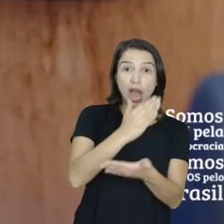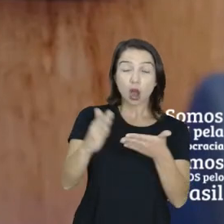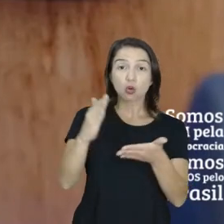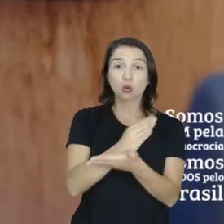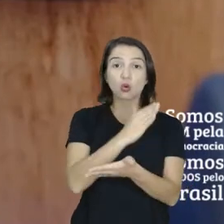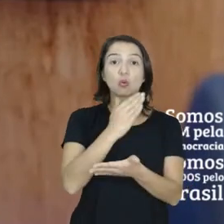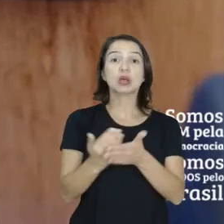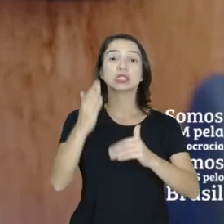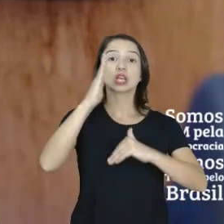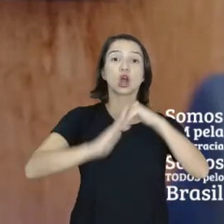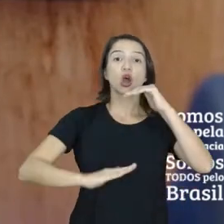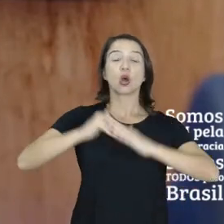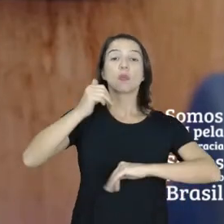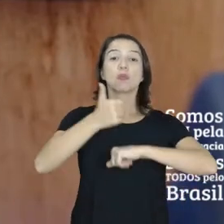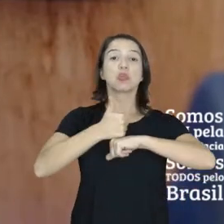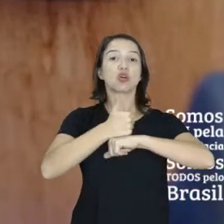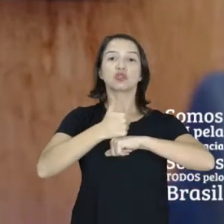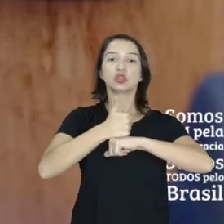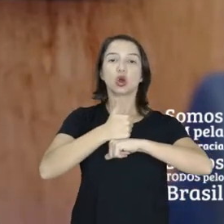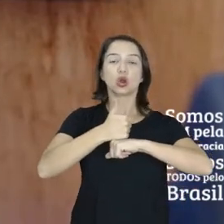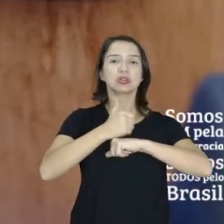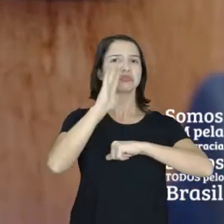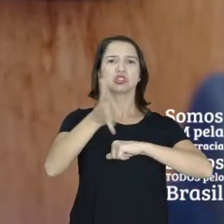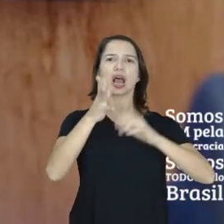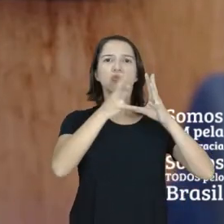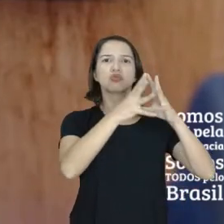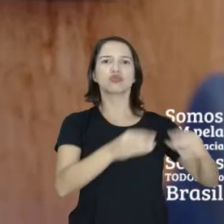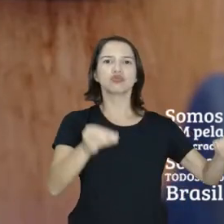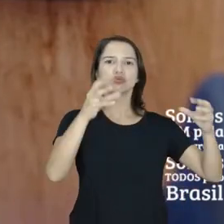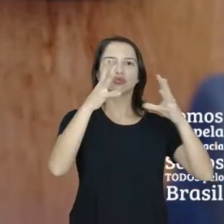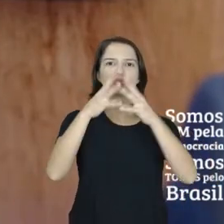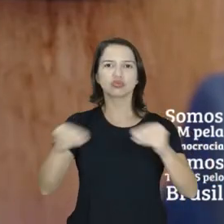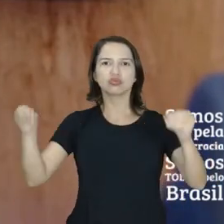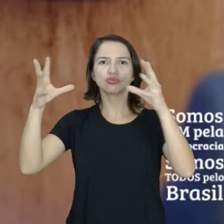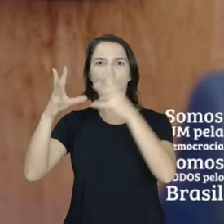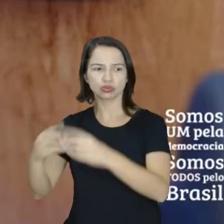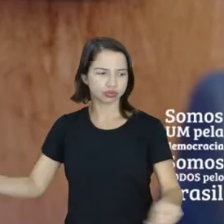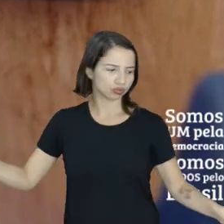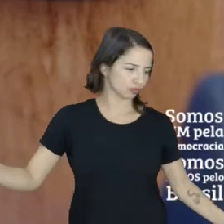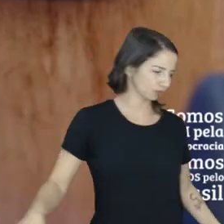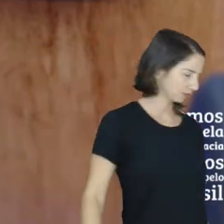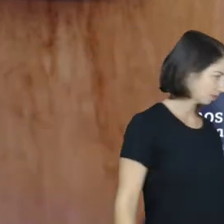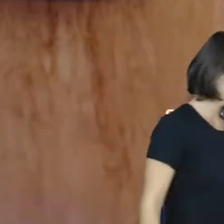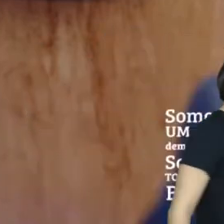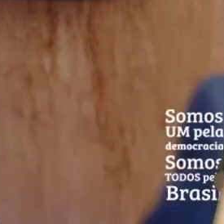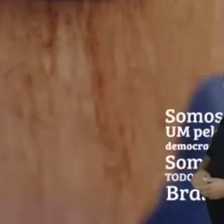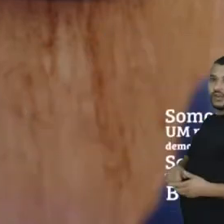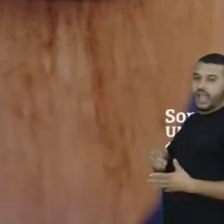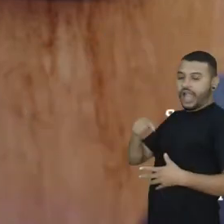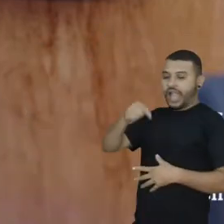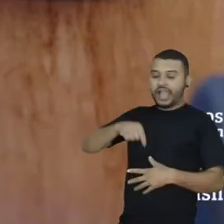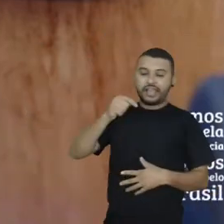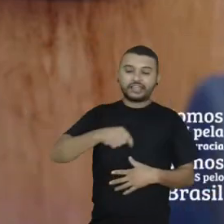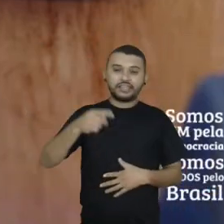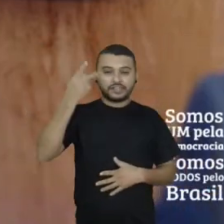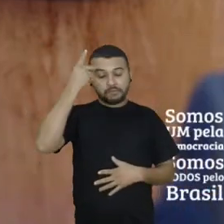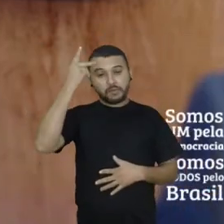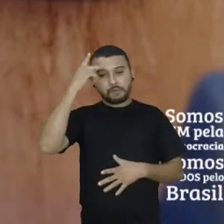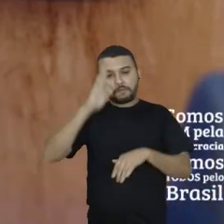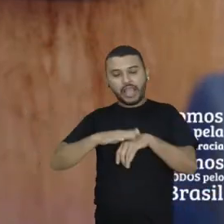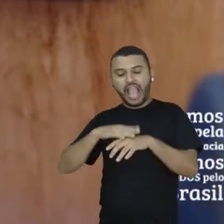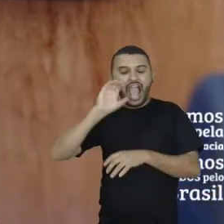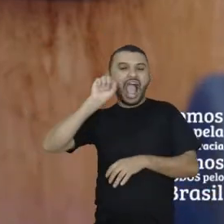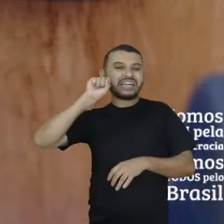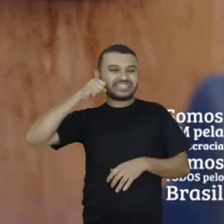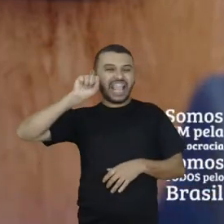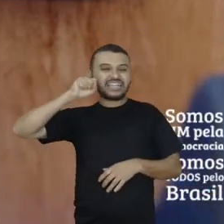Você tinha... Em São Paulo é o maior produtor de cana-de-açúcar do mundo. Nós somos o maior produtor de cana-de-açúcar e de suco de laranja do